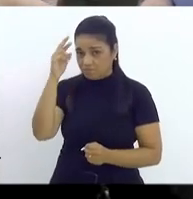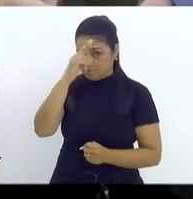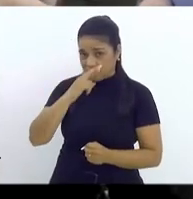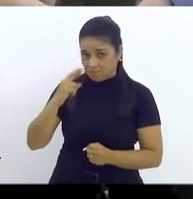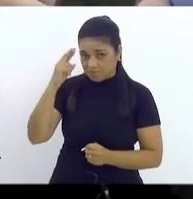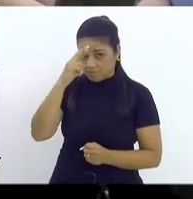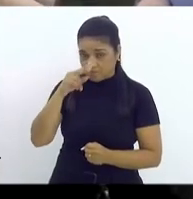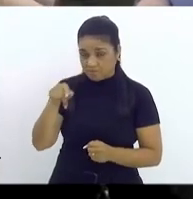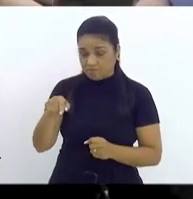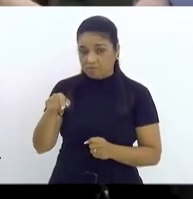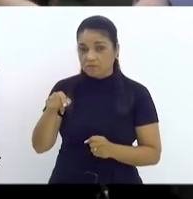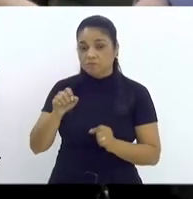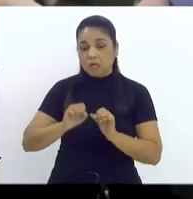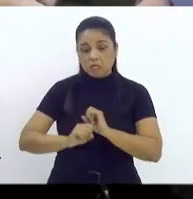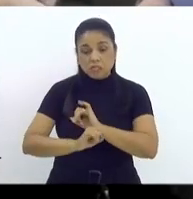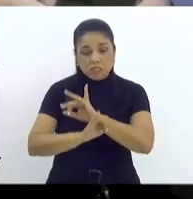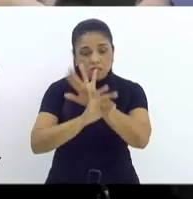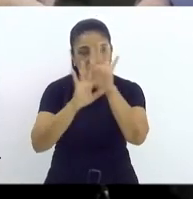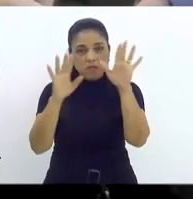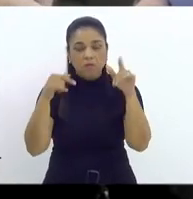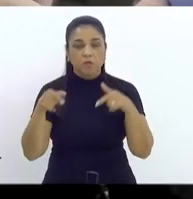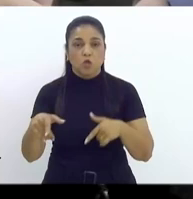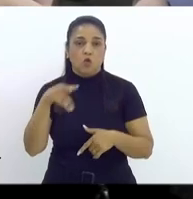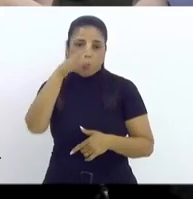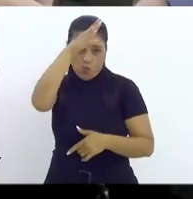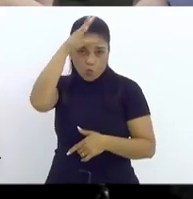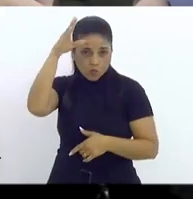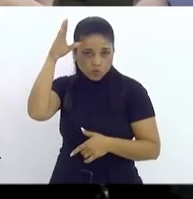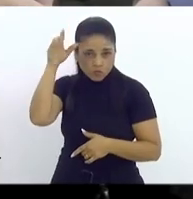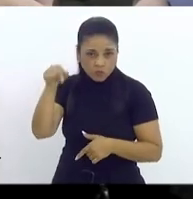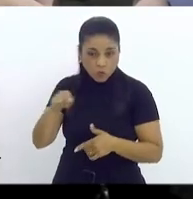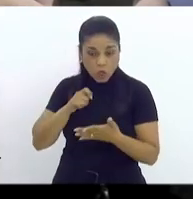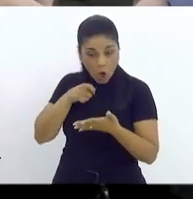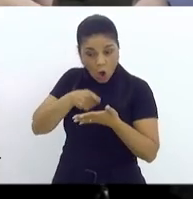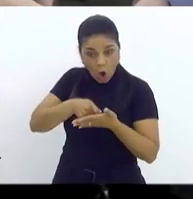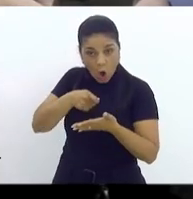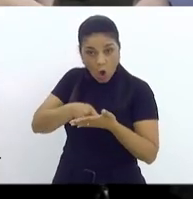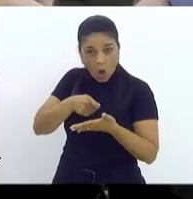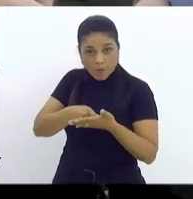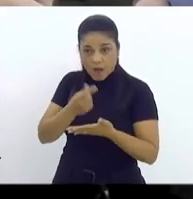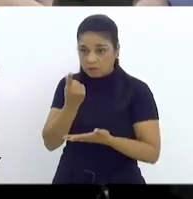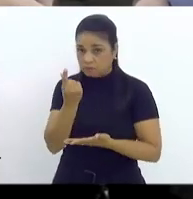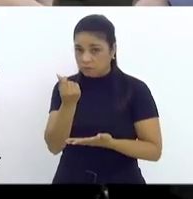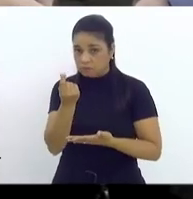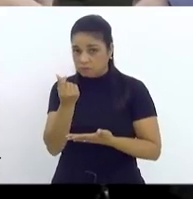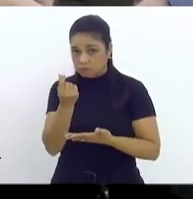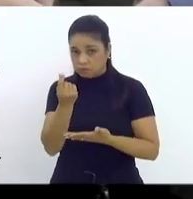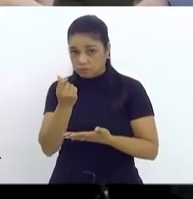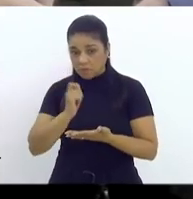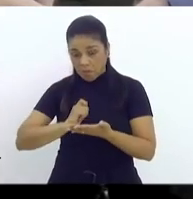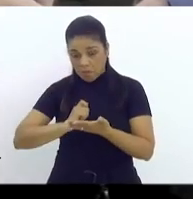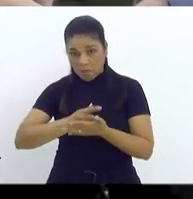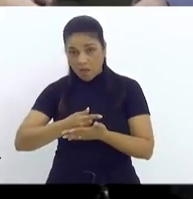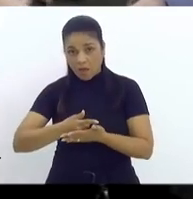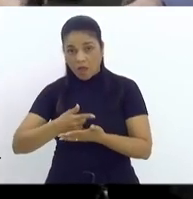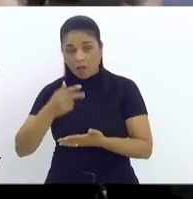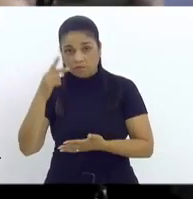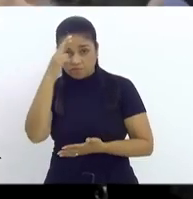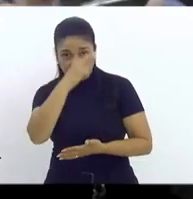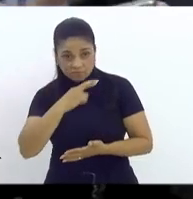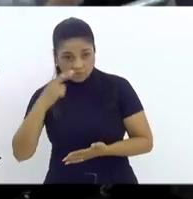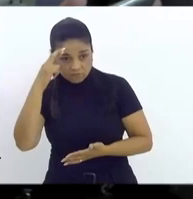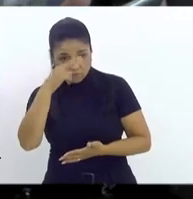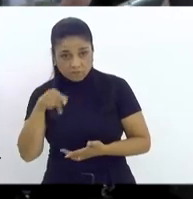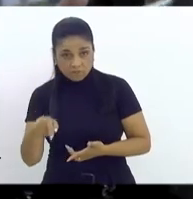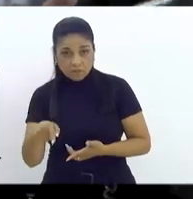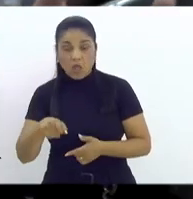seja dirimida, porque o consumidor tem sido cobrado com relação a esse tipo de vistoria. A gente tem que averiguar